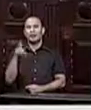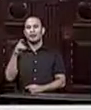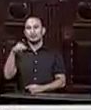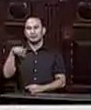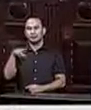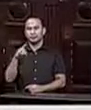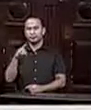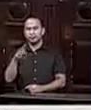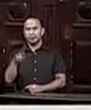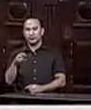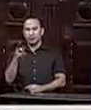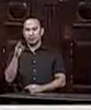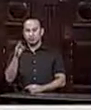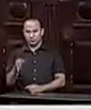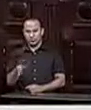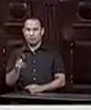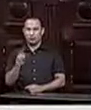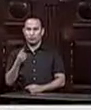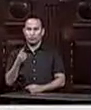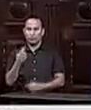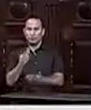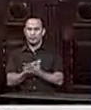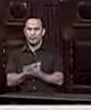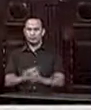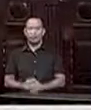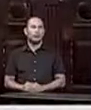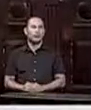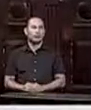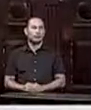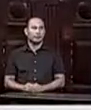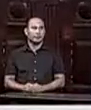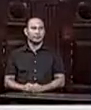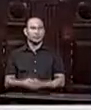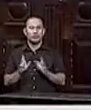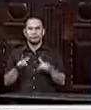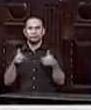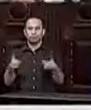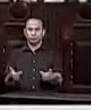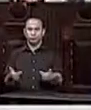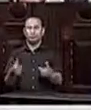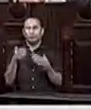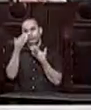imperador ou irresponsável André Correia para tomar esse tipo de atitude. Muito obrigado.